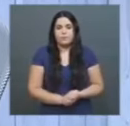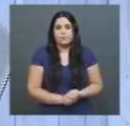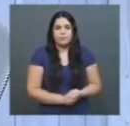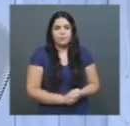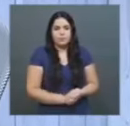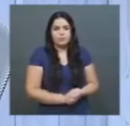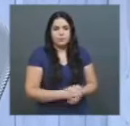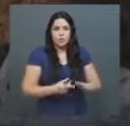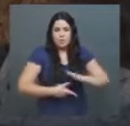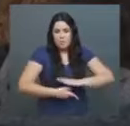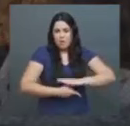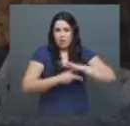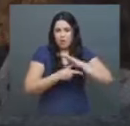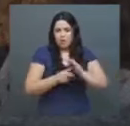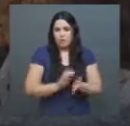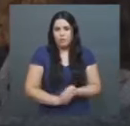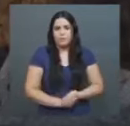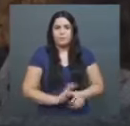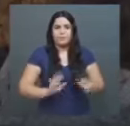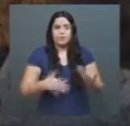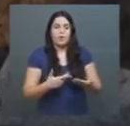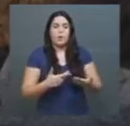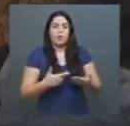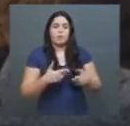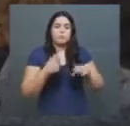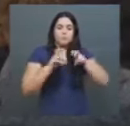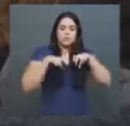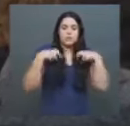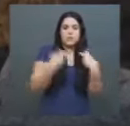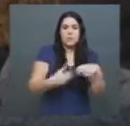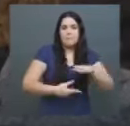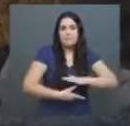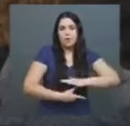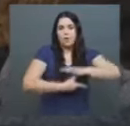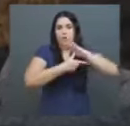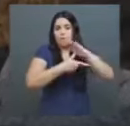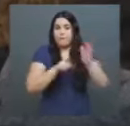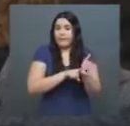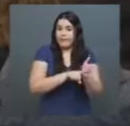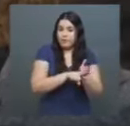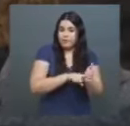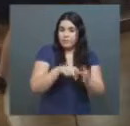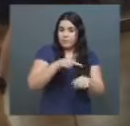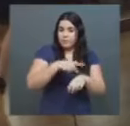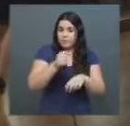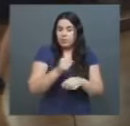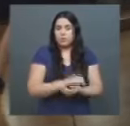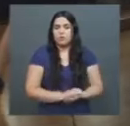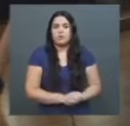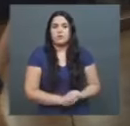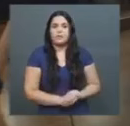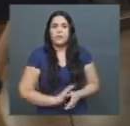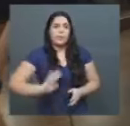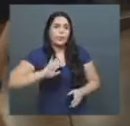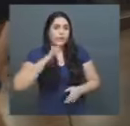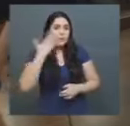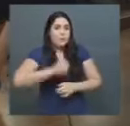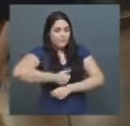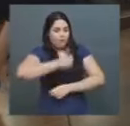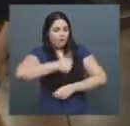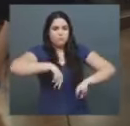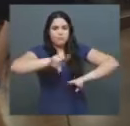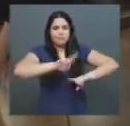Sudeste. O Fórum de Pró-Reitores de Pesquisa e Pós-Graduação, FOPROP, aconteceu pela primeira vez na